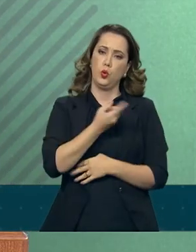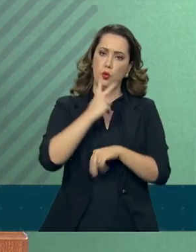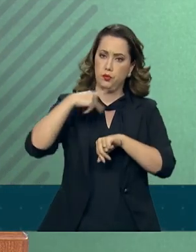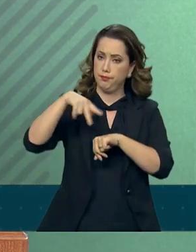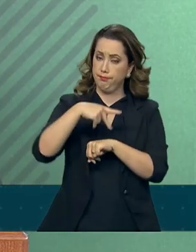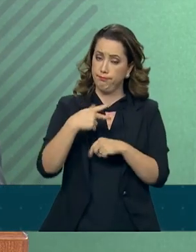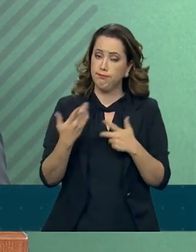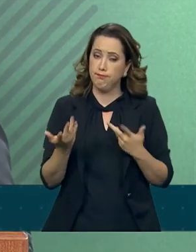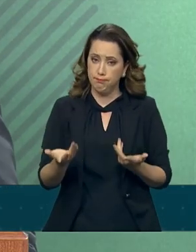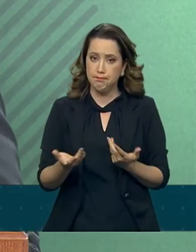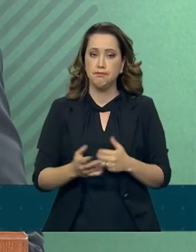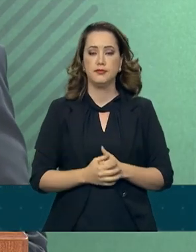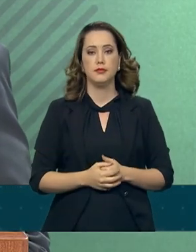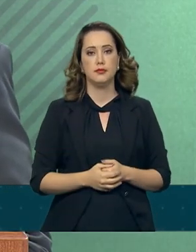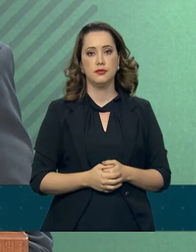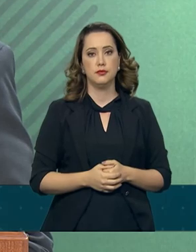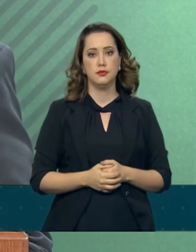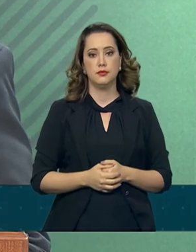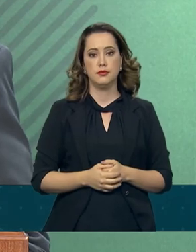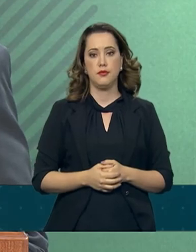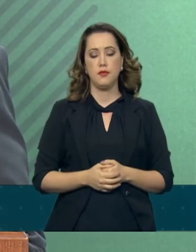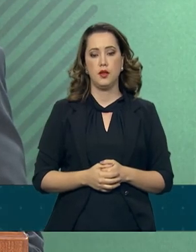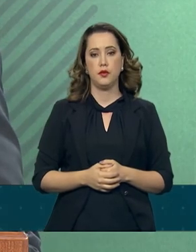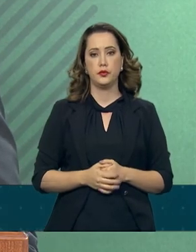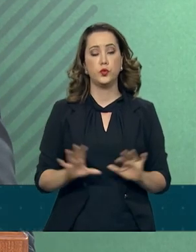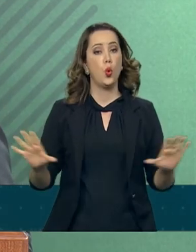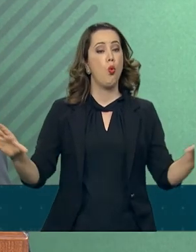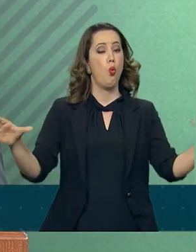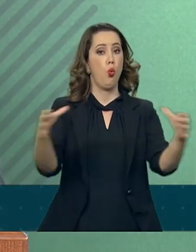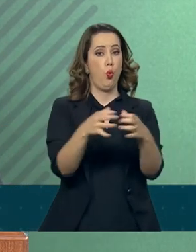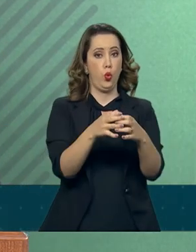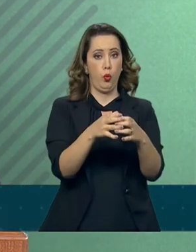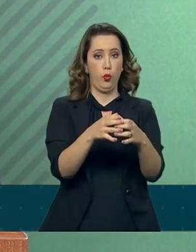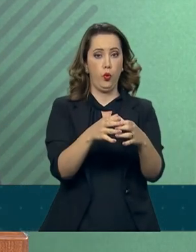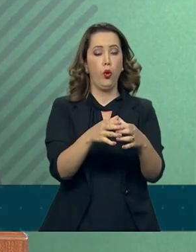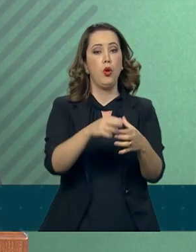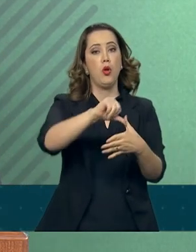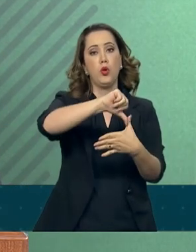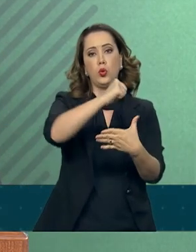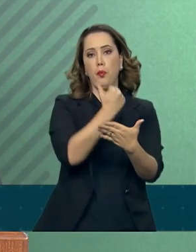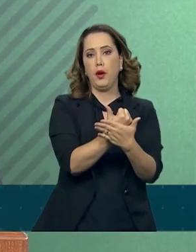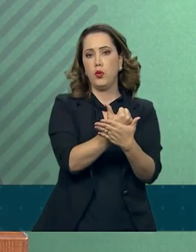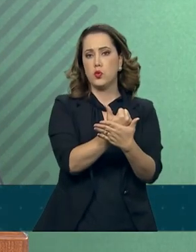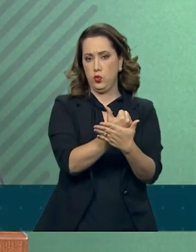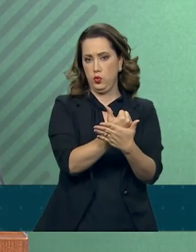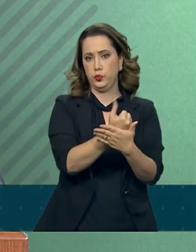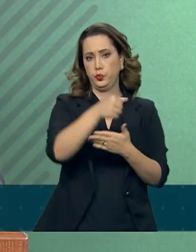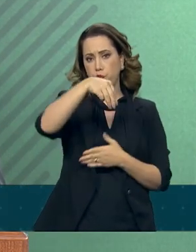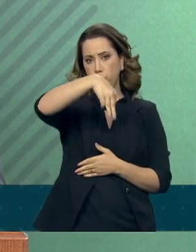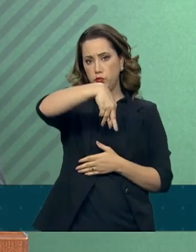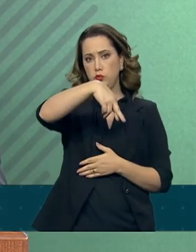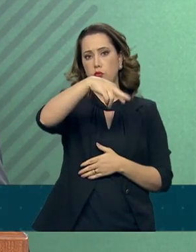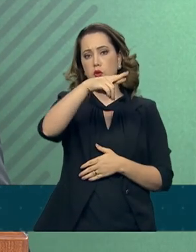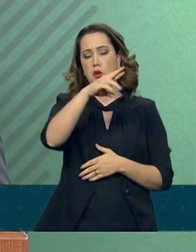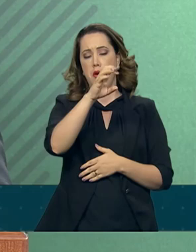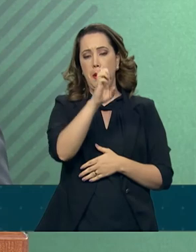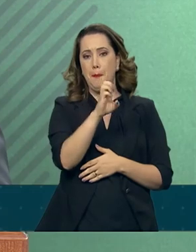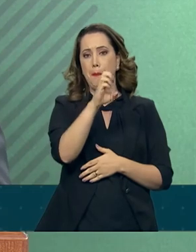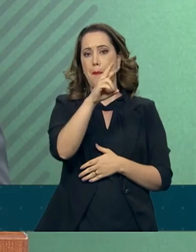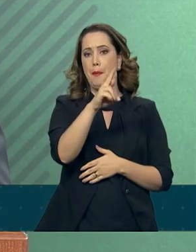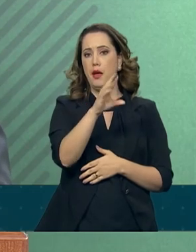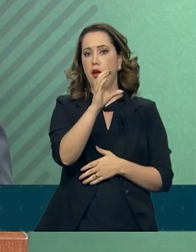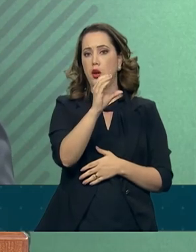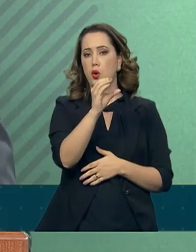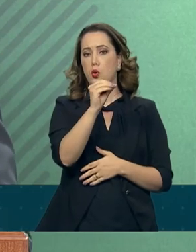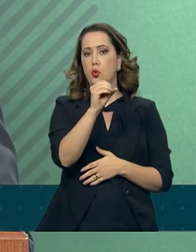país a cúpula do mercosul vamos tratar da programação